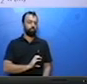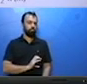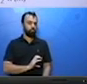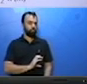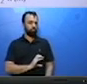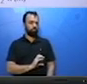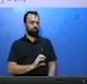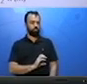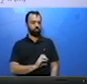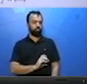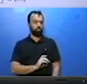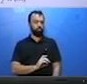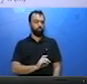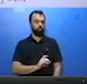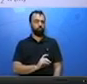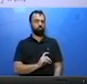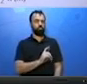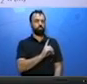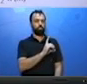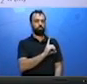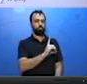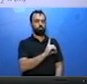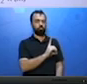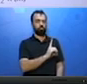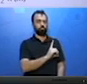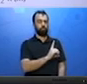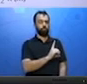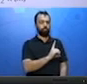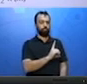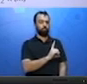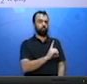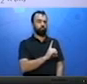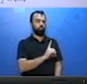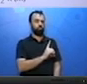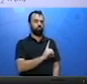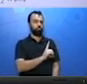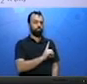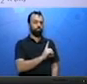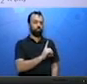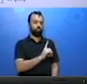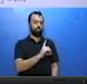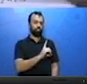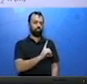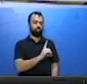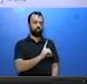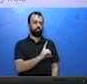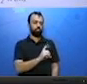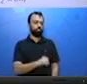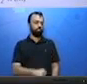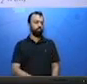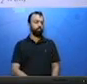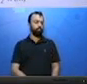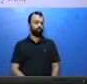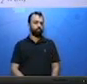ali no 1, e o D, 0 e 5. O 0 no x sobe ali no 5.